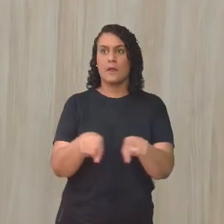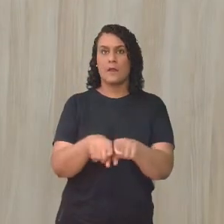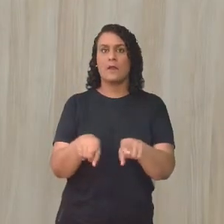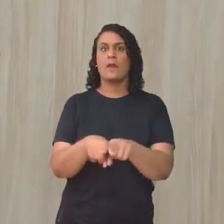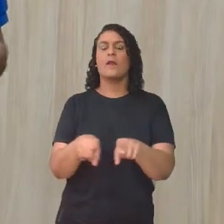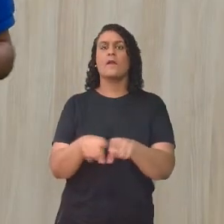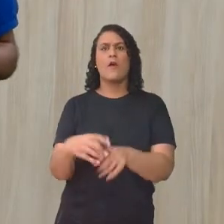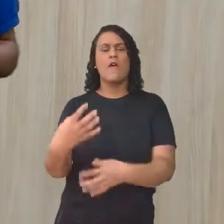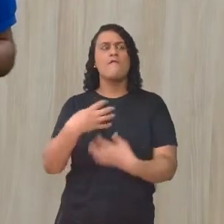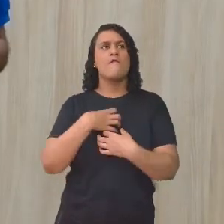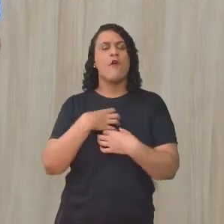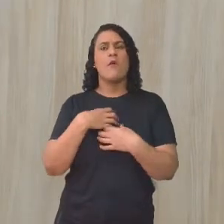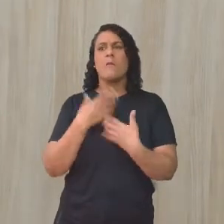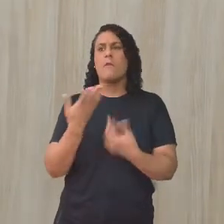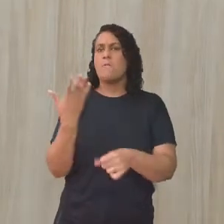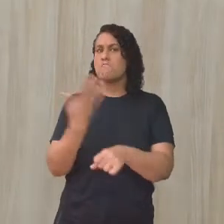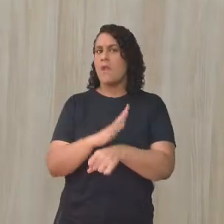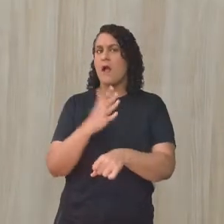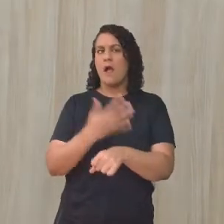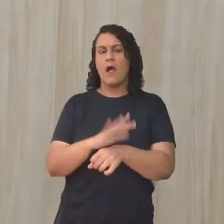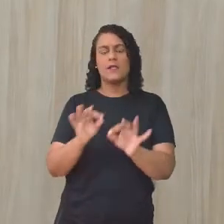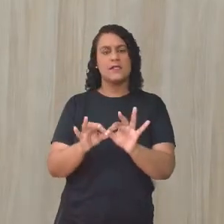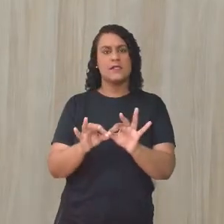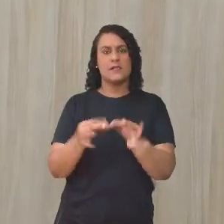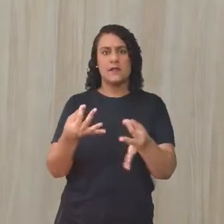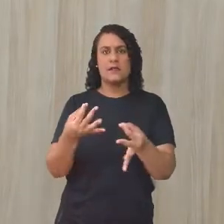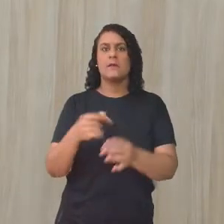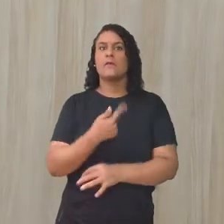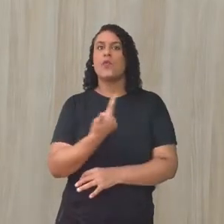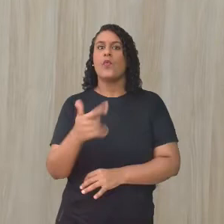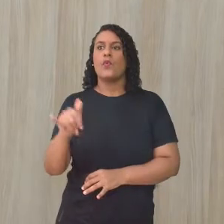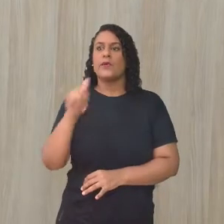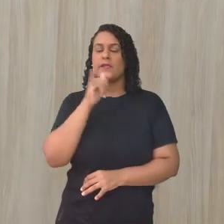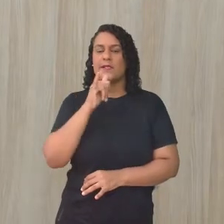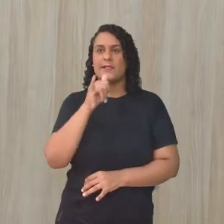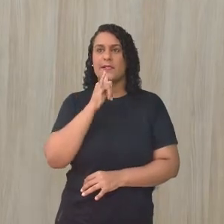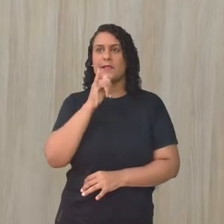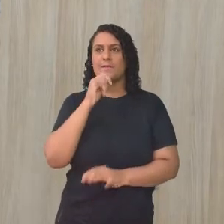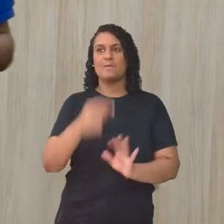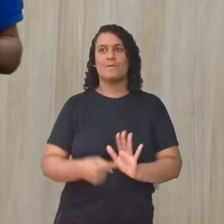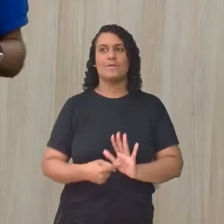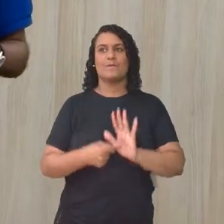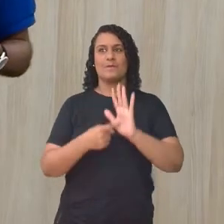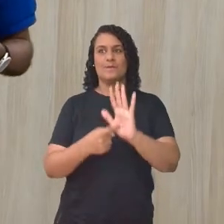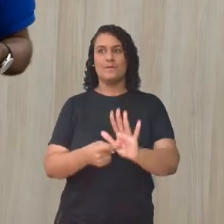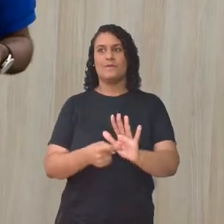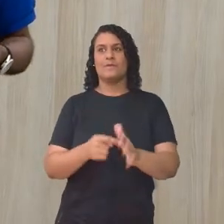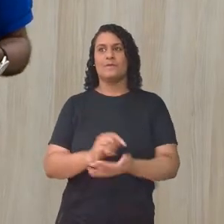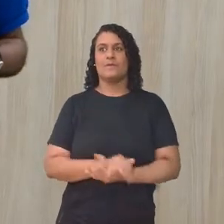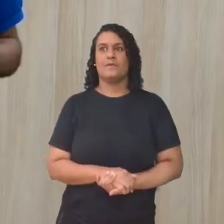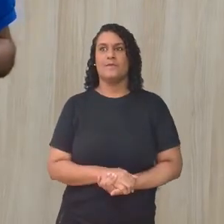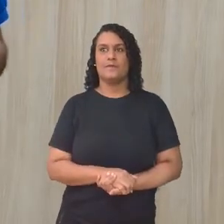mais simples, mais prático, que foi o outro exemplo que a gente teve. Ó, vamos analisar aqui.